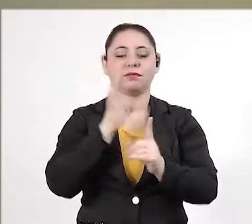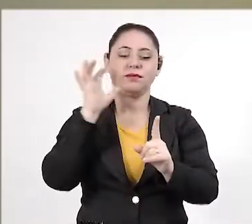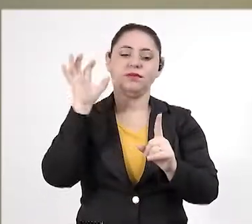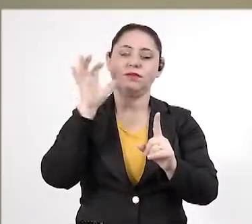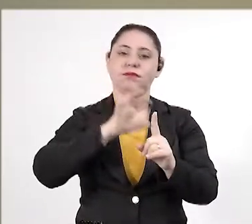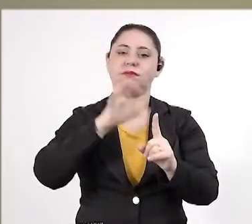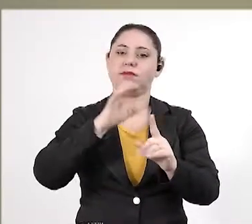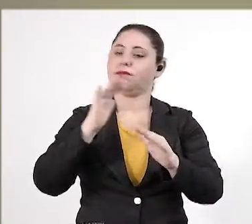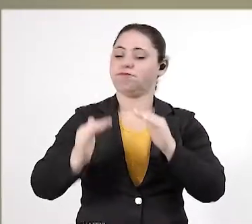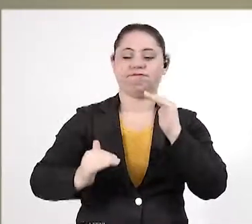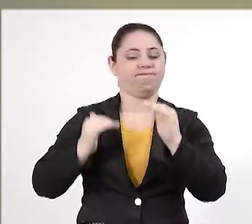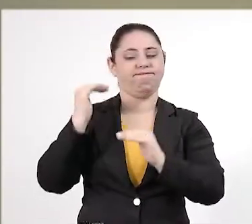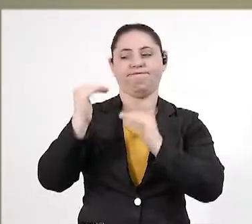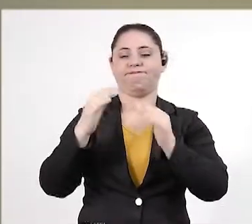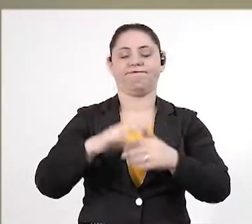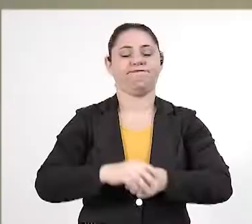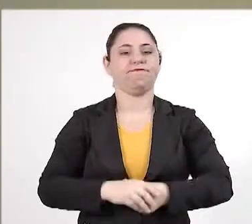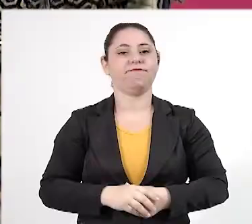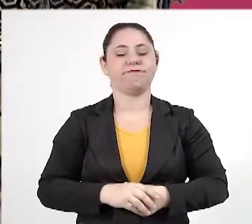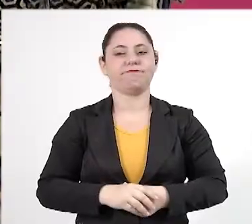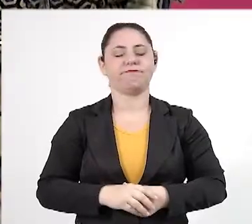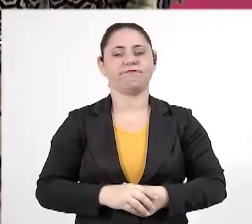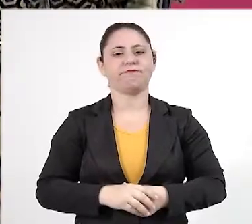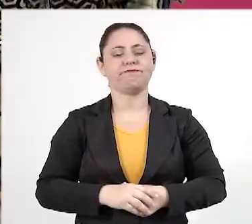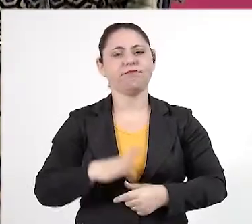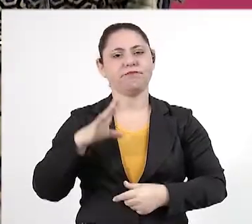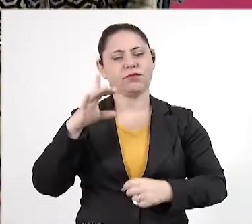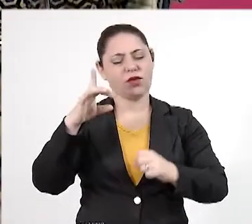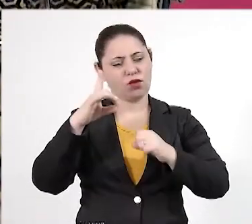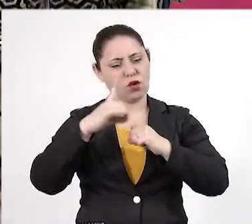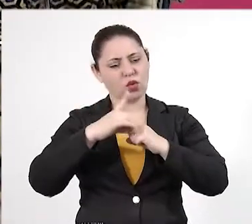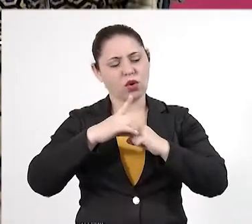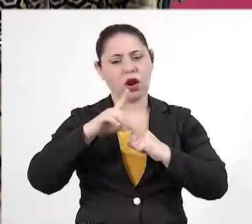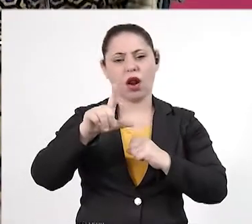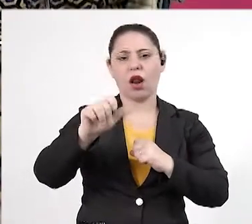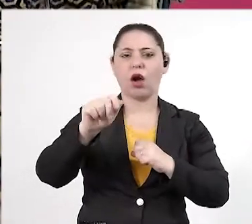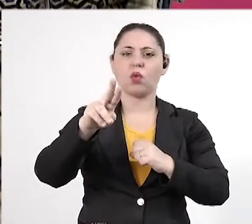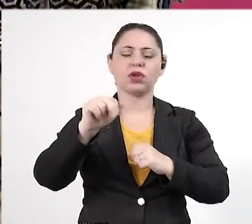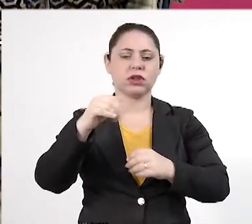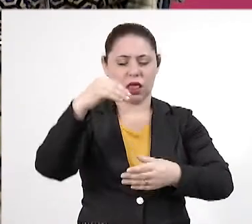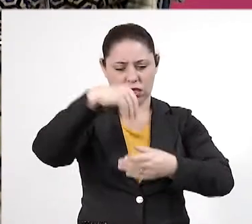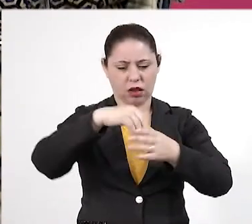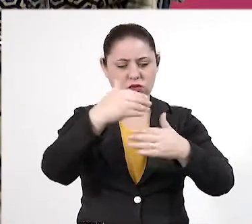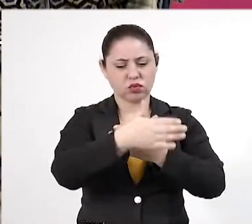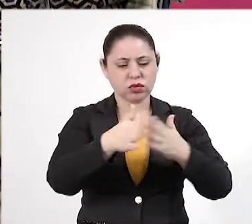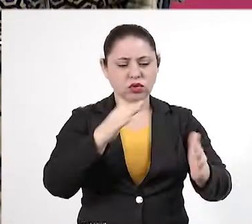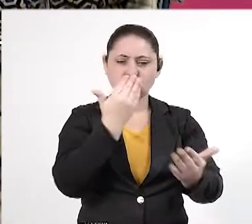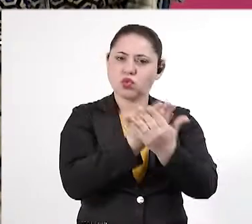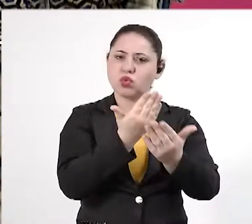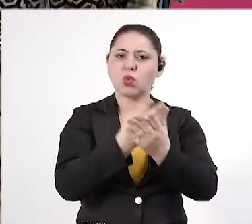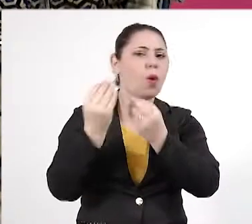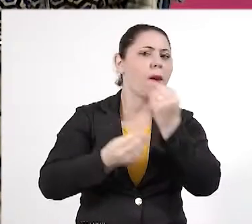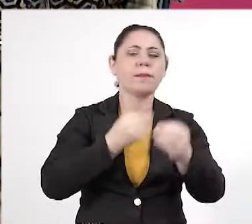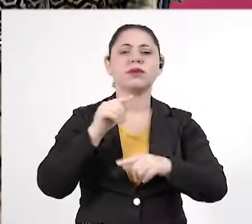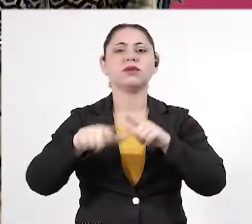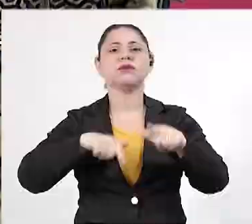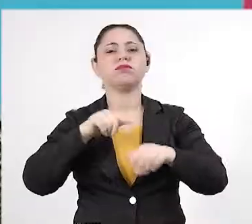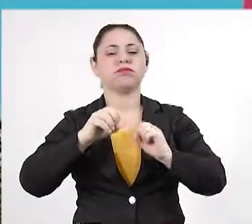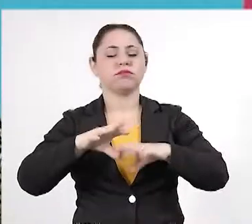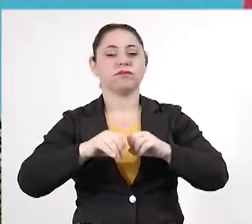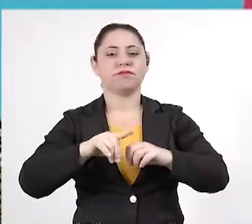reflete no avanço da carreira. Doutora Lauane, como é que é trabalhar esse tipo de assunto em sala de aula? Olha,